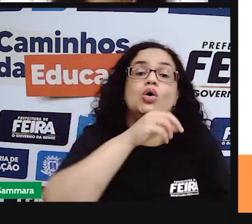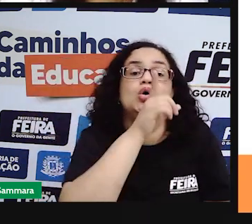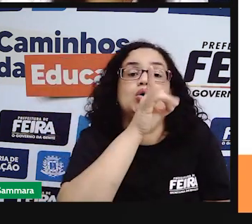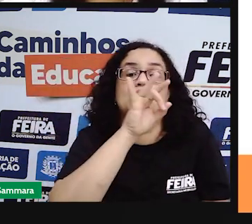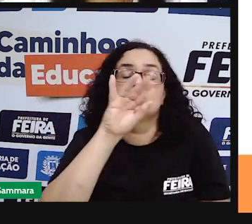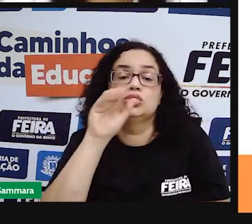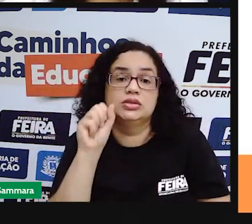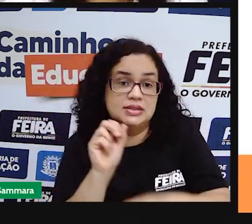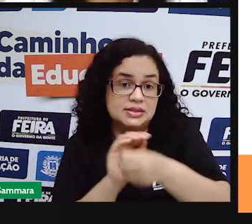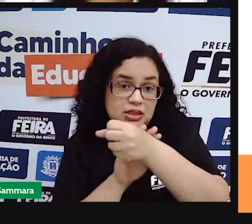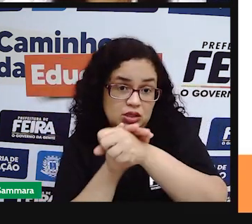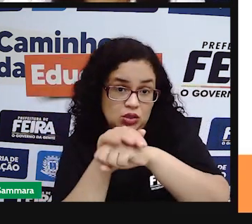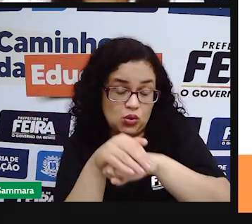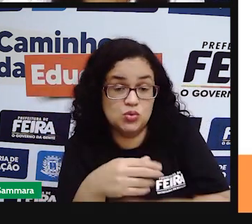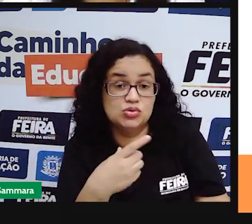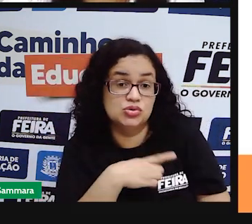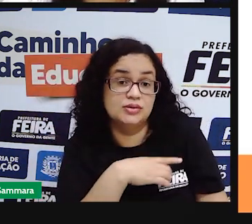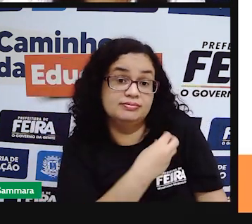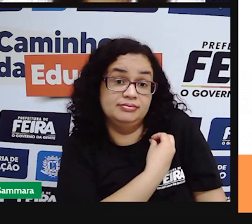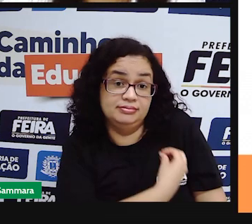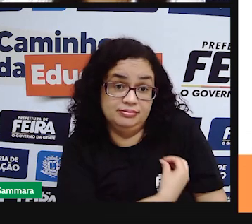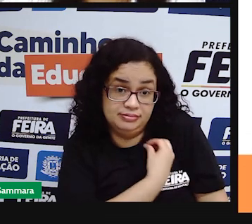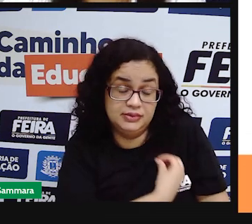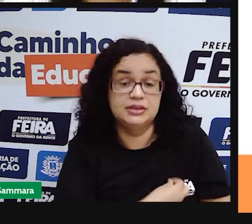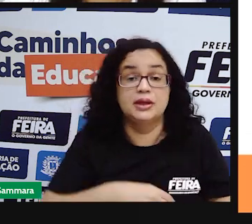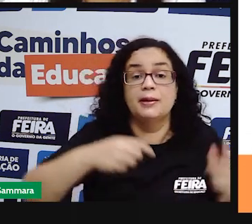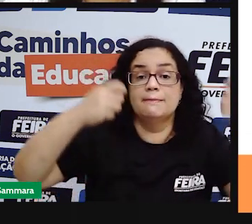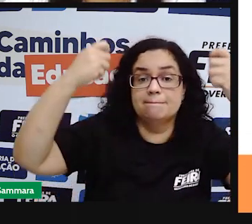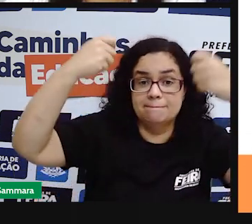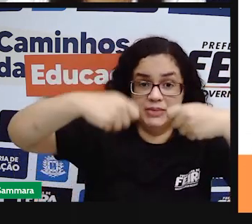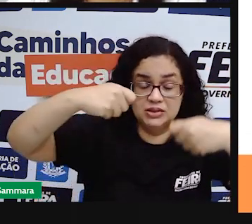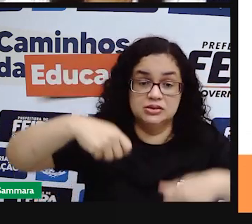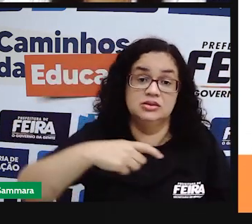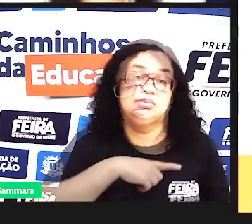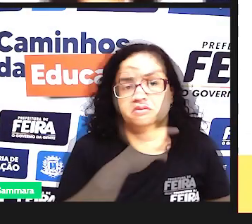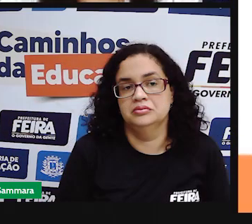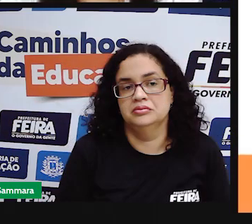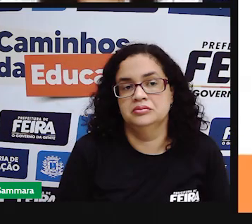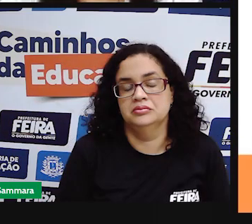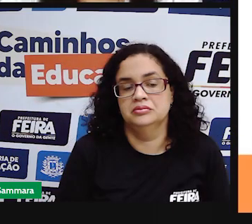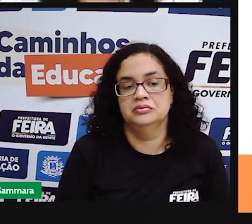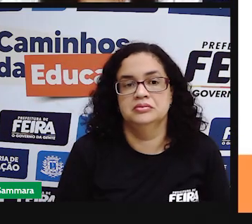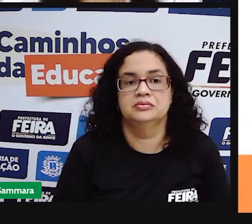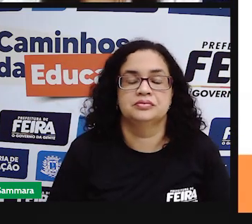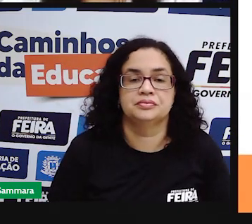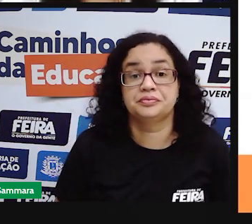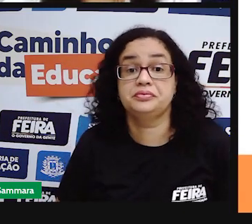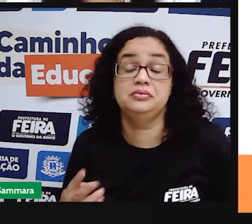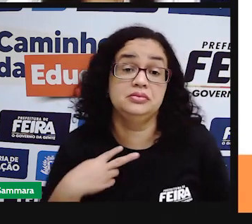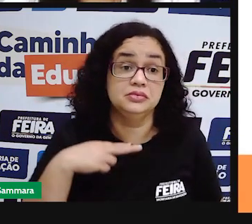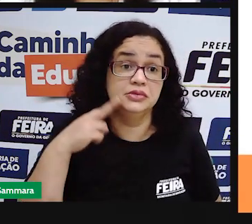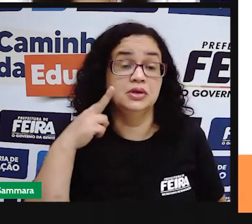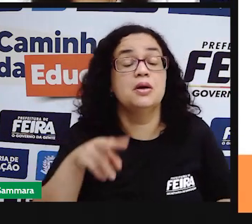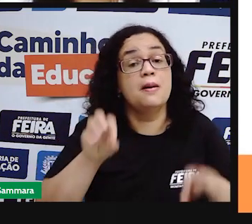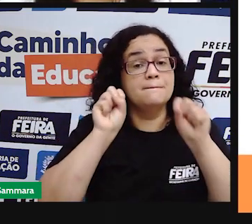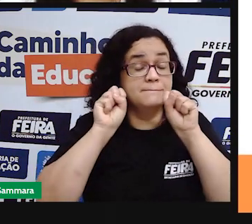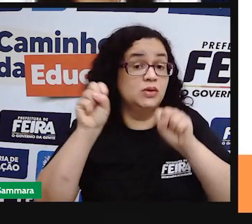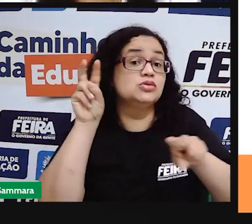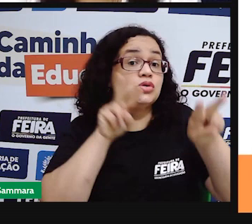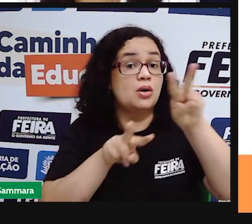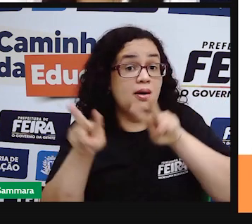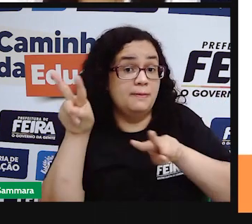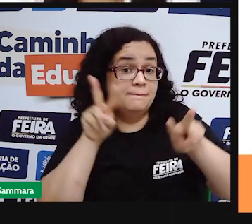noites existam, algo que é necessário para a nossa sobrevivência. Assim, posso